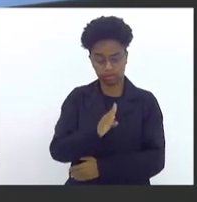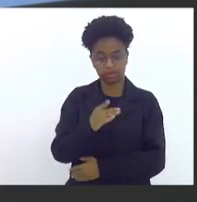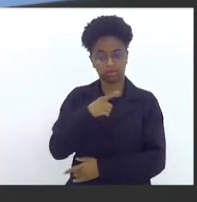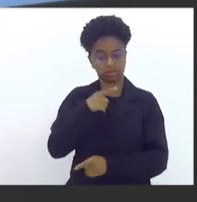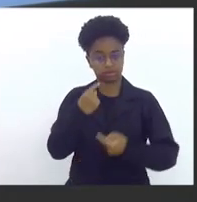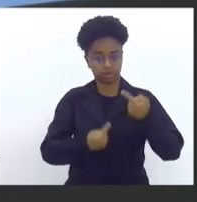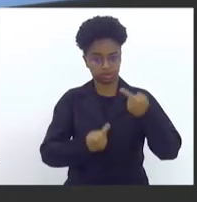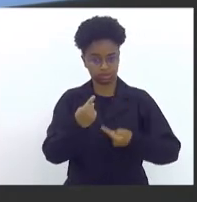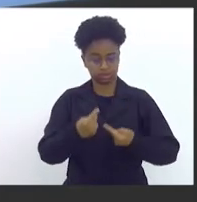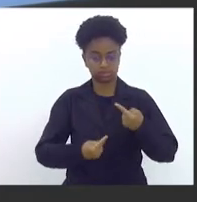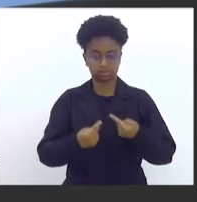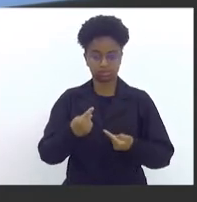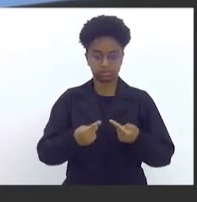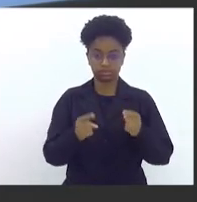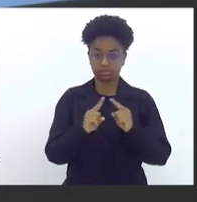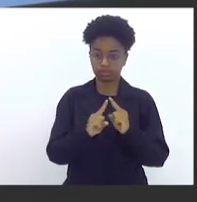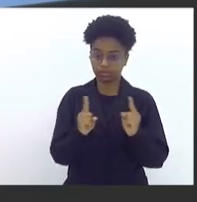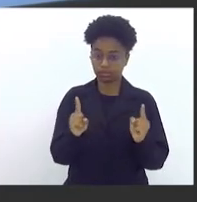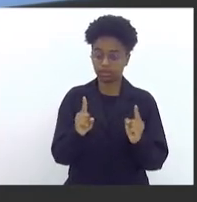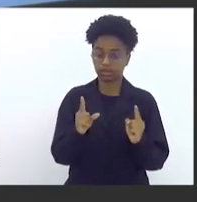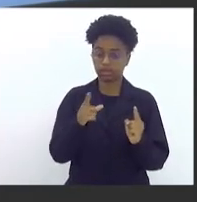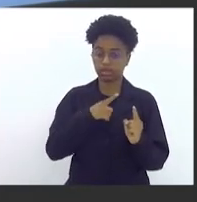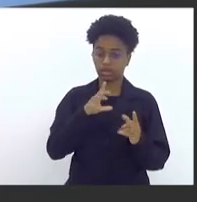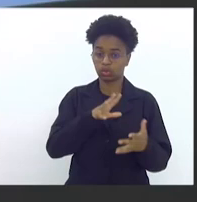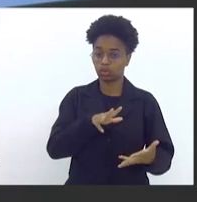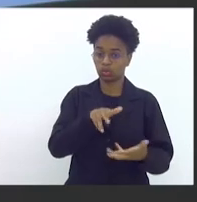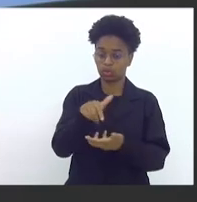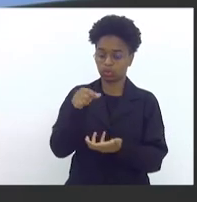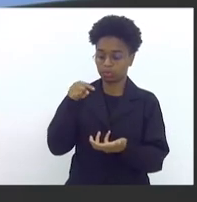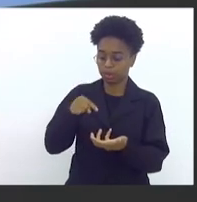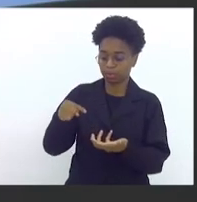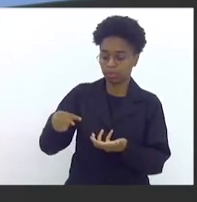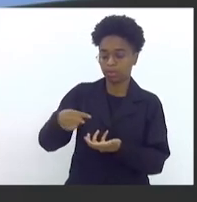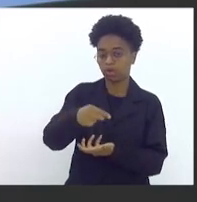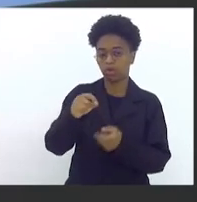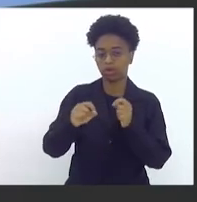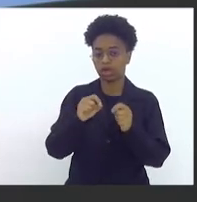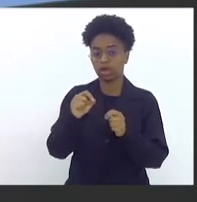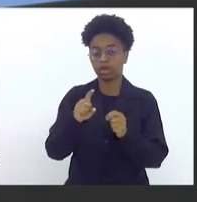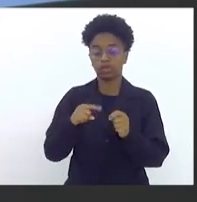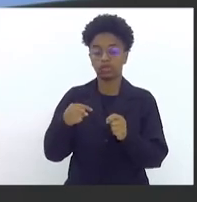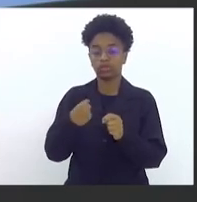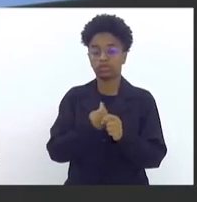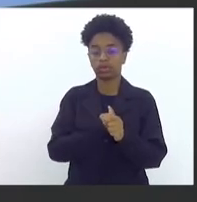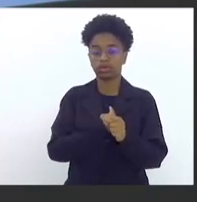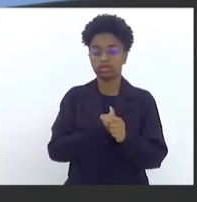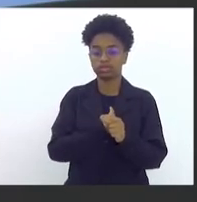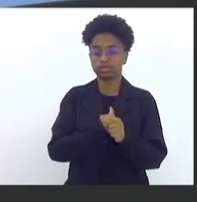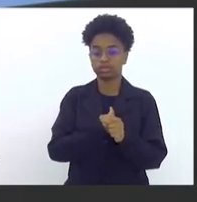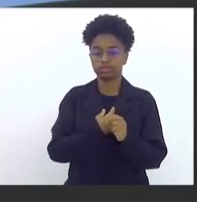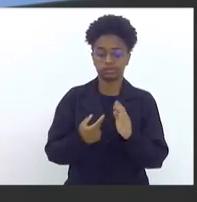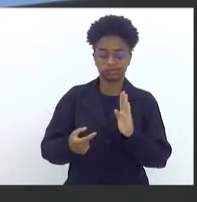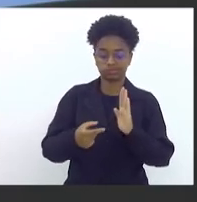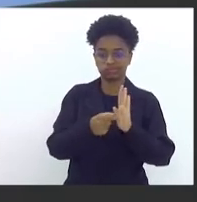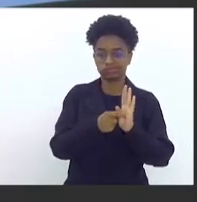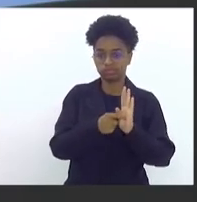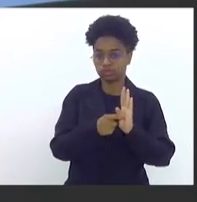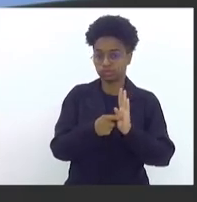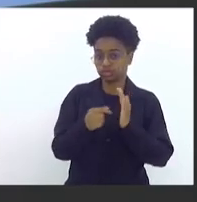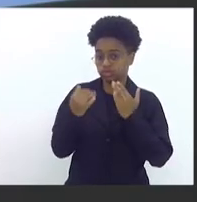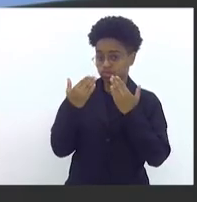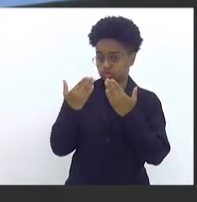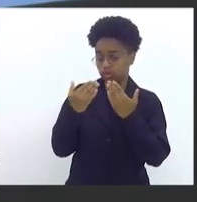discutir isso né mas o que existe no mundo afora a gente é infectar é dispositivo de suspeitos obviamente